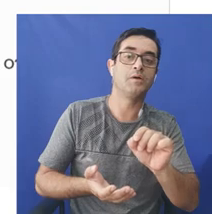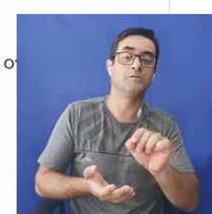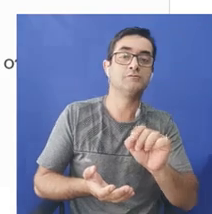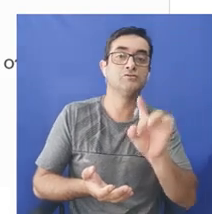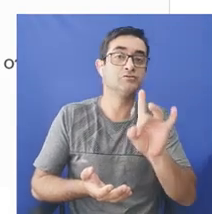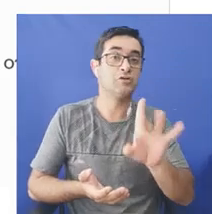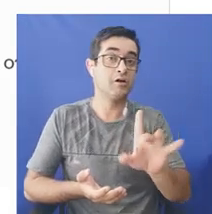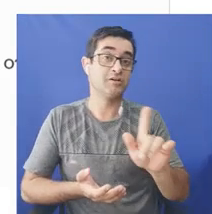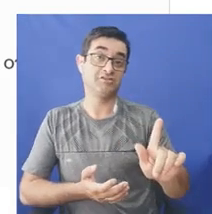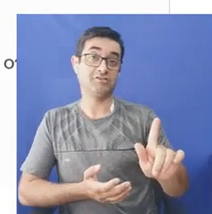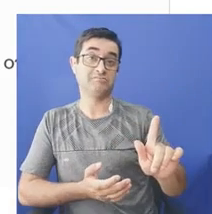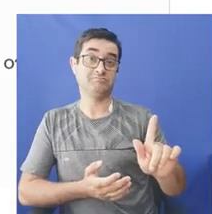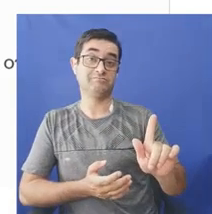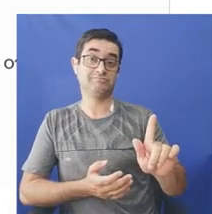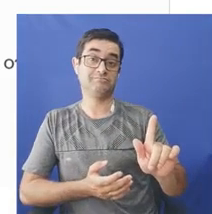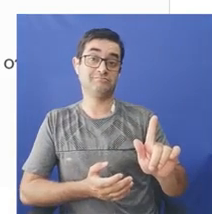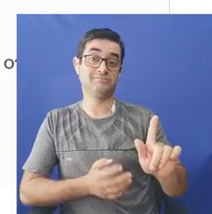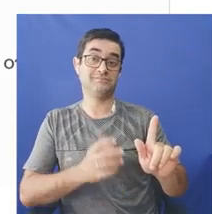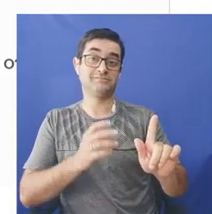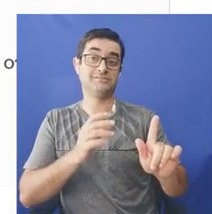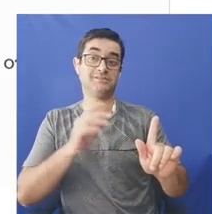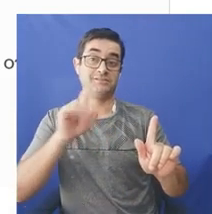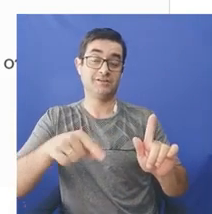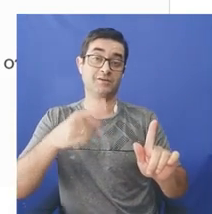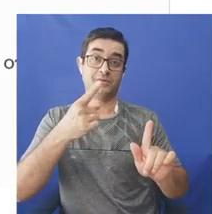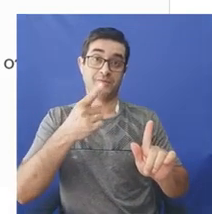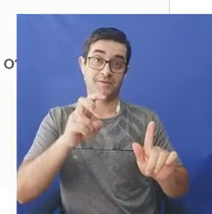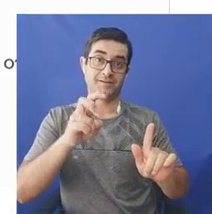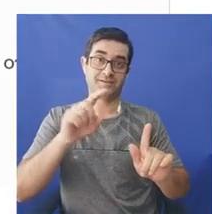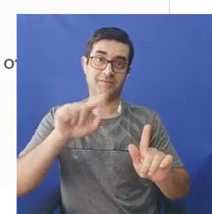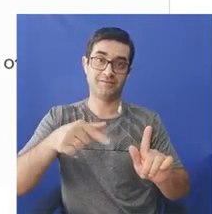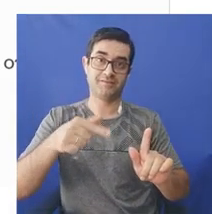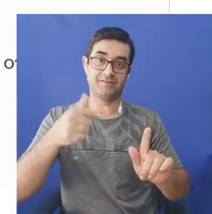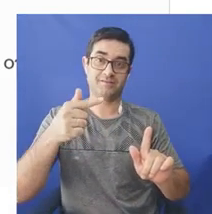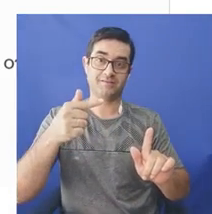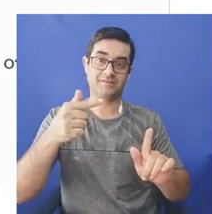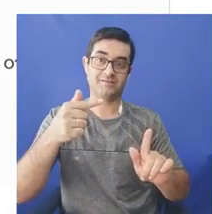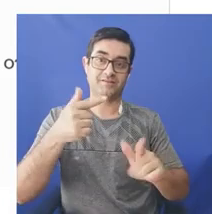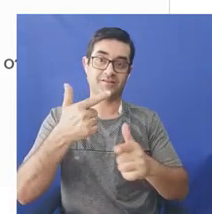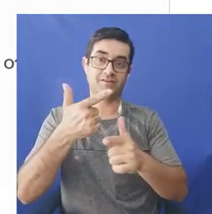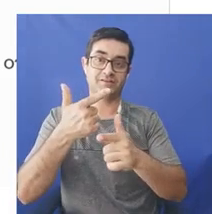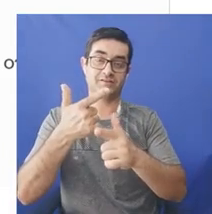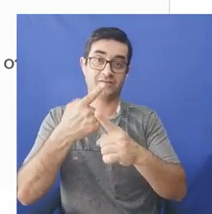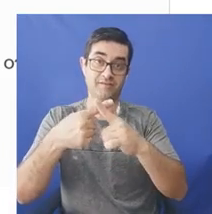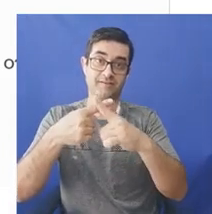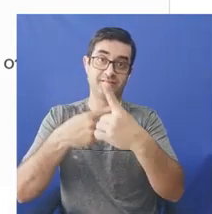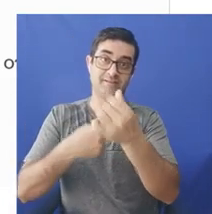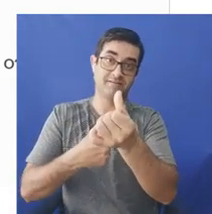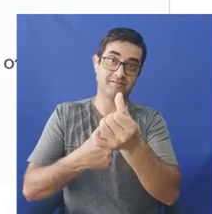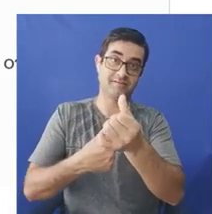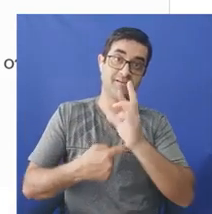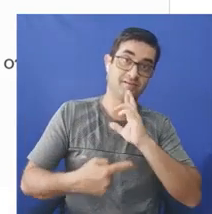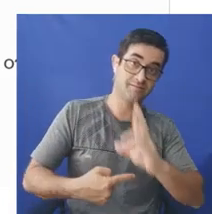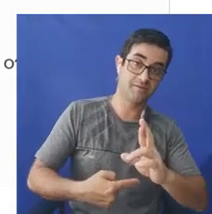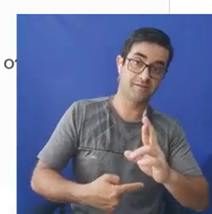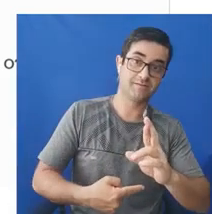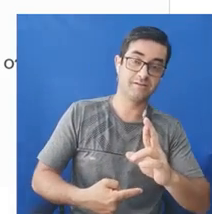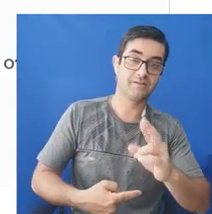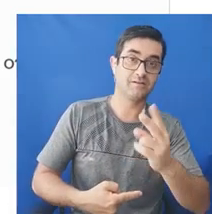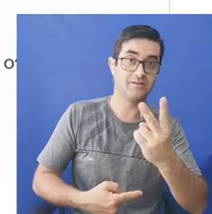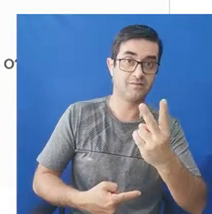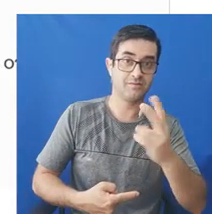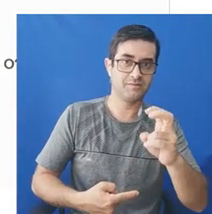unidade que eu quero, que é gramas. Então, 15,75 vezes 16, 252 gramas. Então, olhem